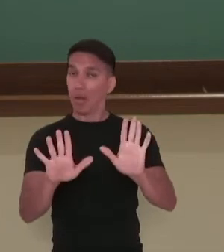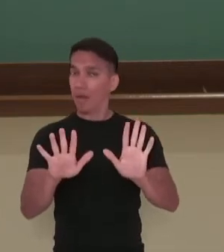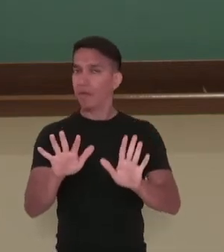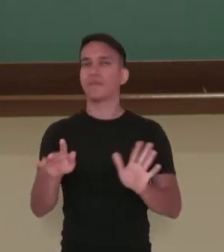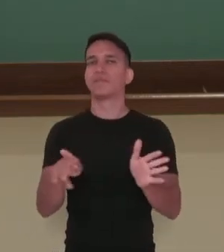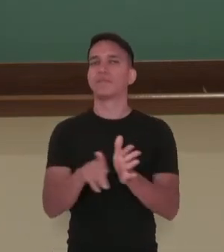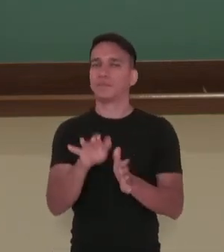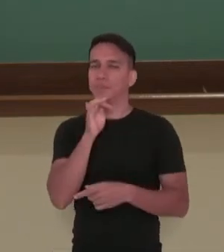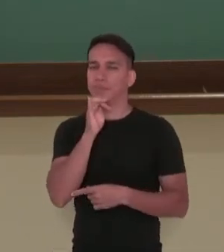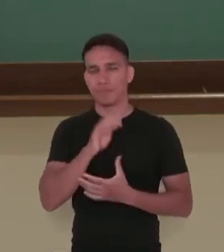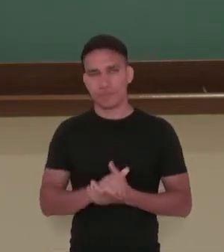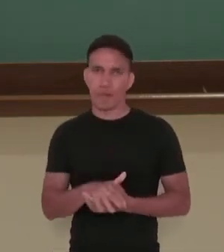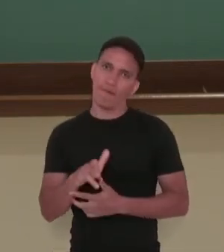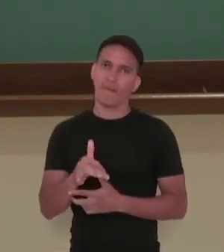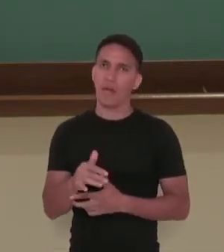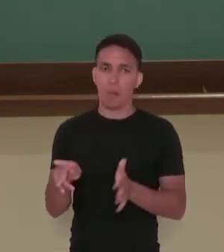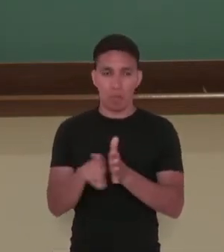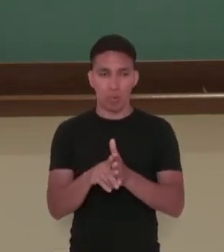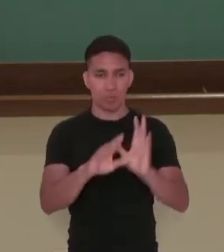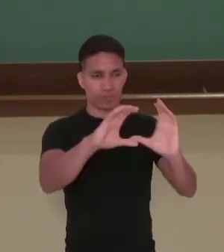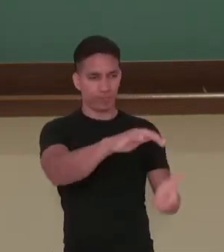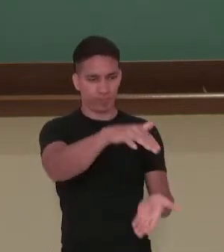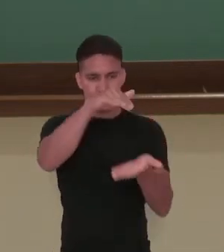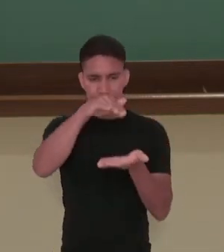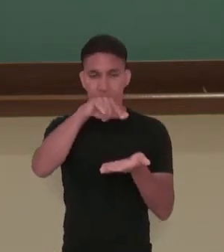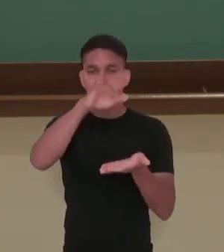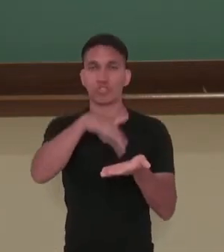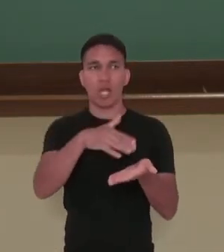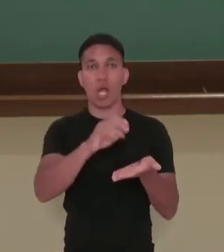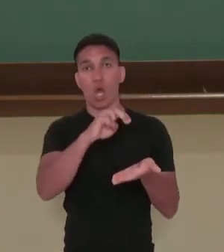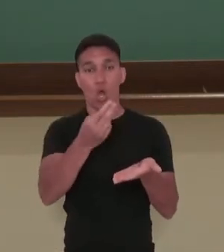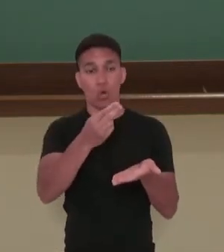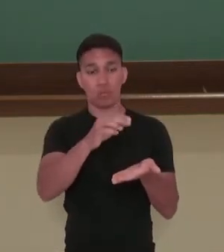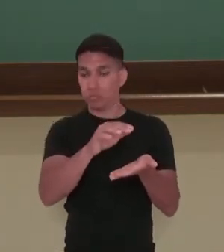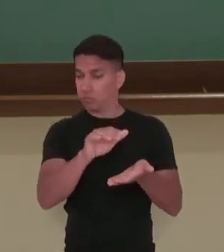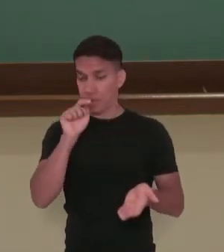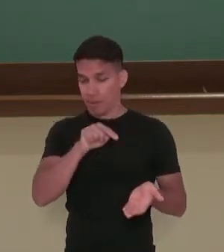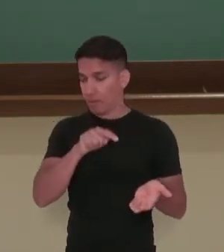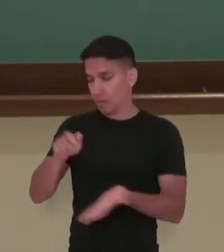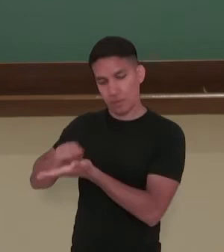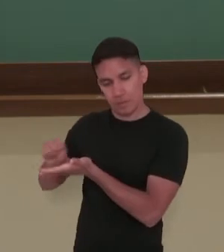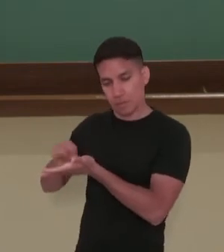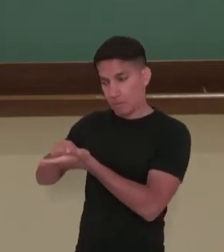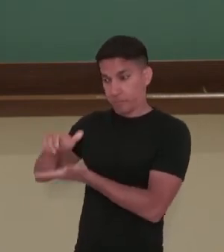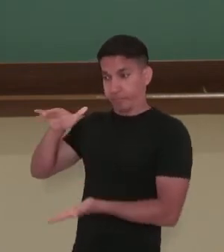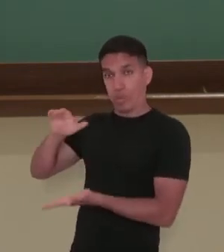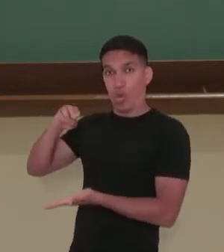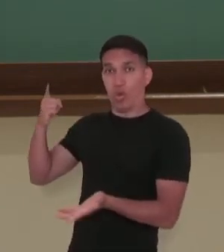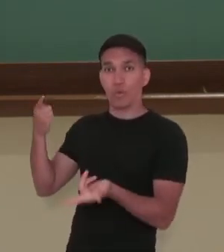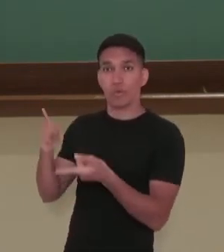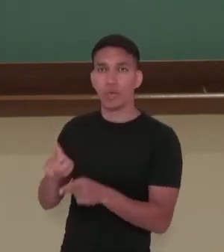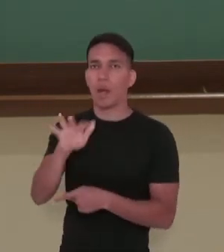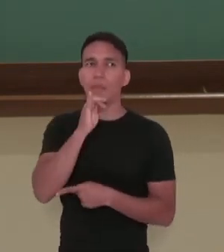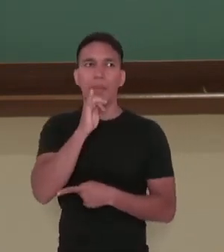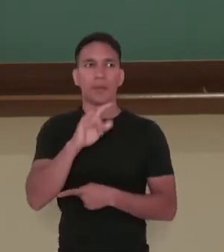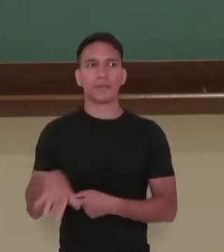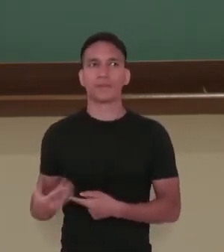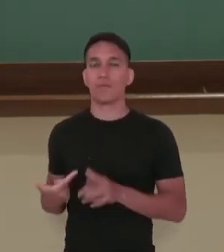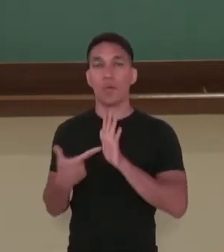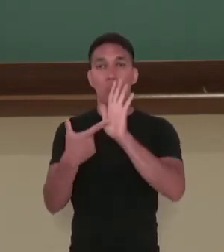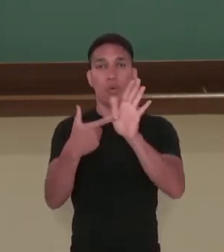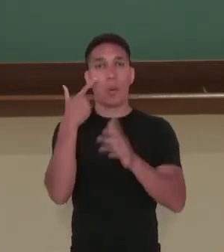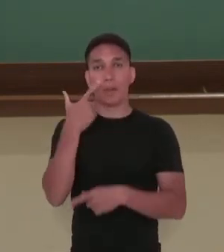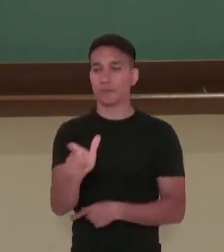algo, por exemplo, pronto, e vai ou ampliar ou diminuir. Eu vou dar um exemplo, eu tenho aqui ó, o